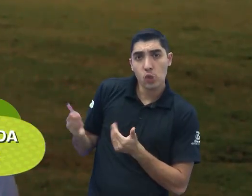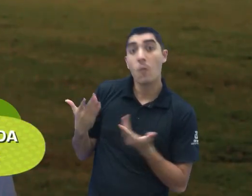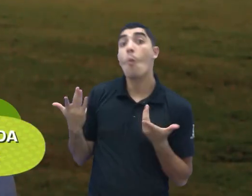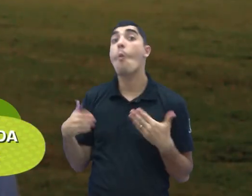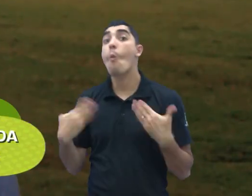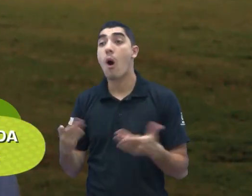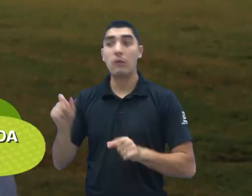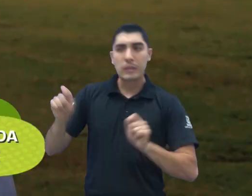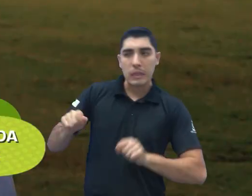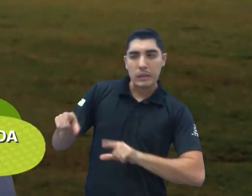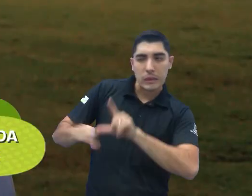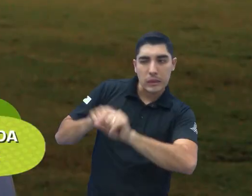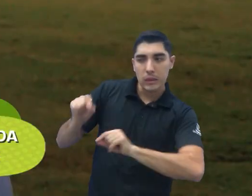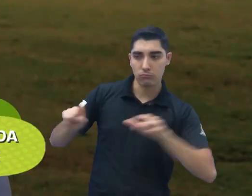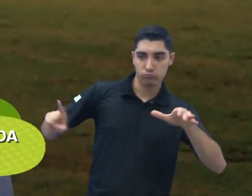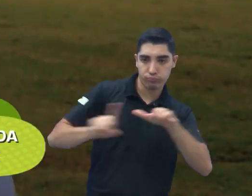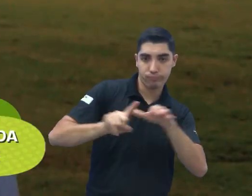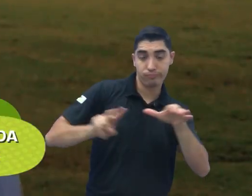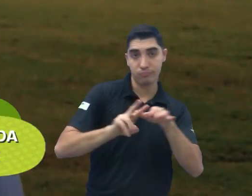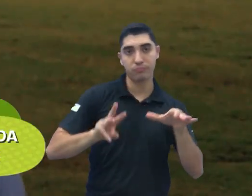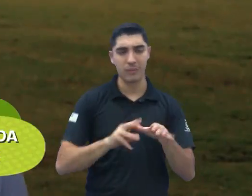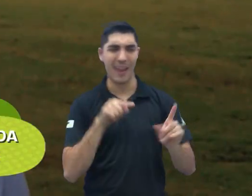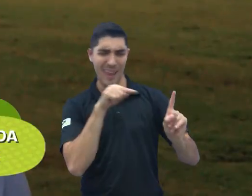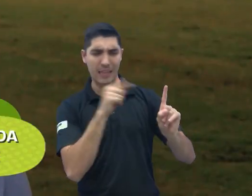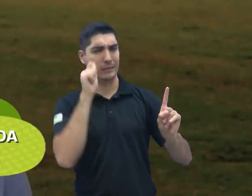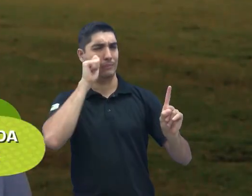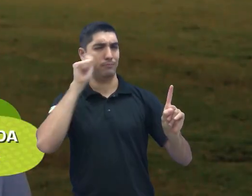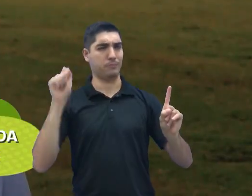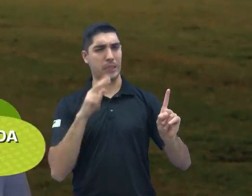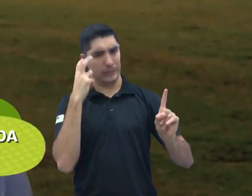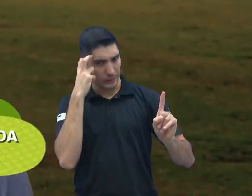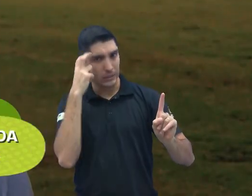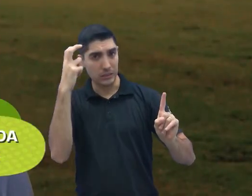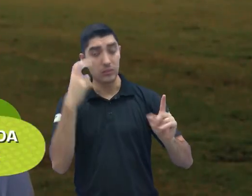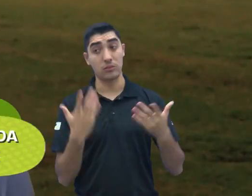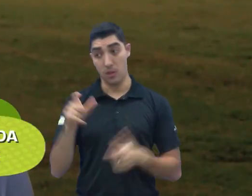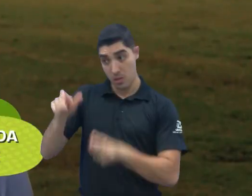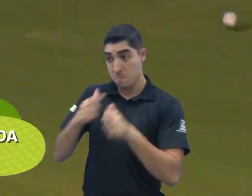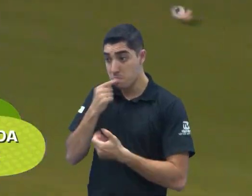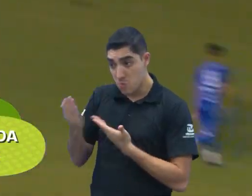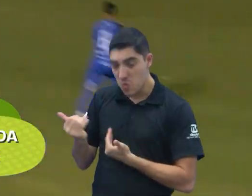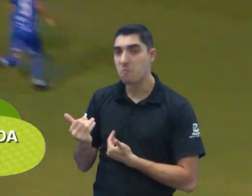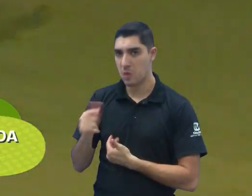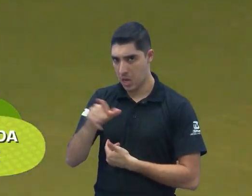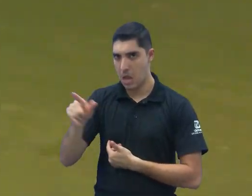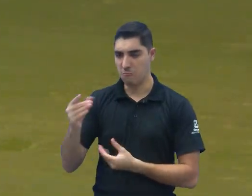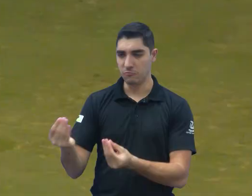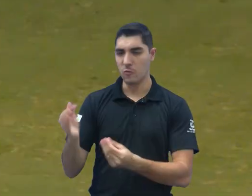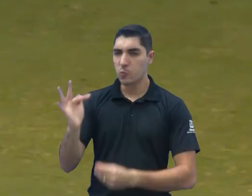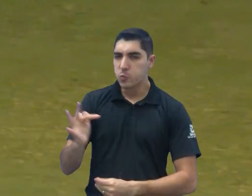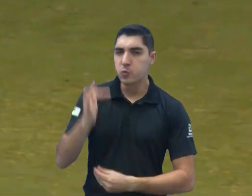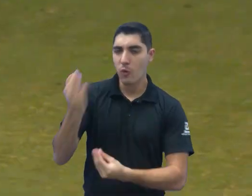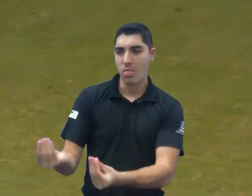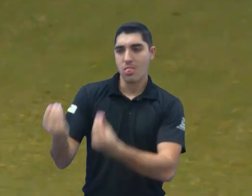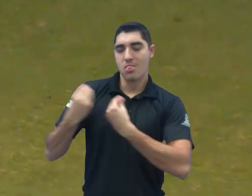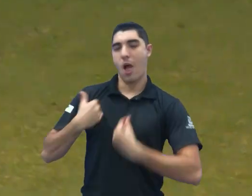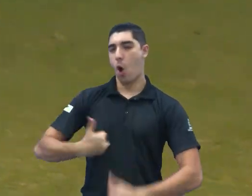saber aproveitar bem esses meninos e essa molecada aí vai dar muito orgulho ainda pra gente.